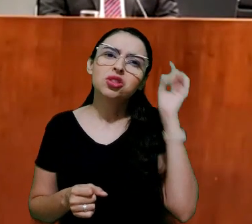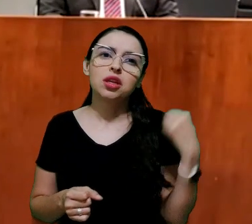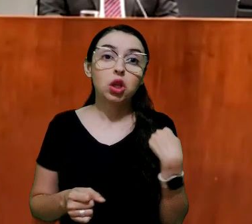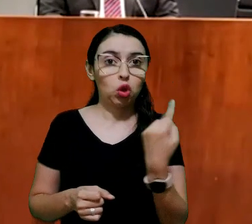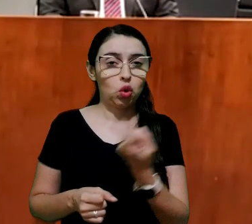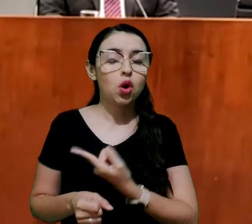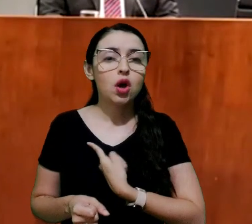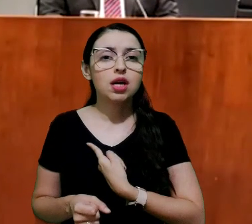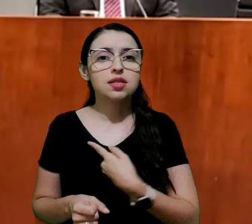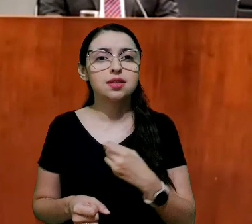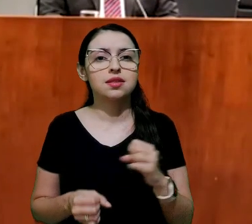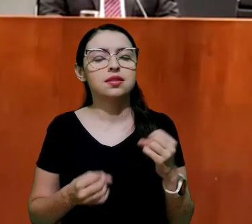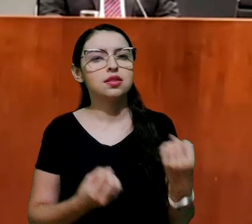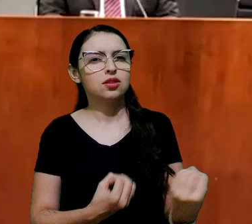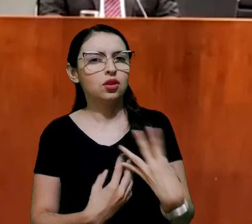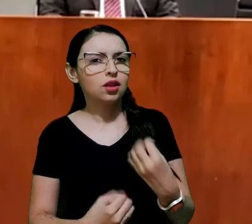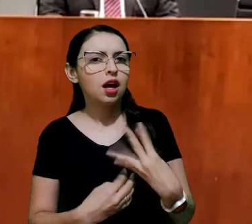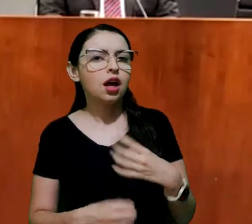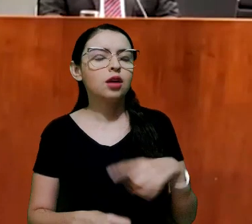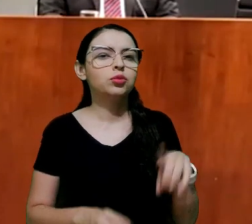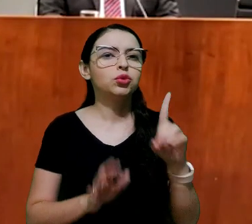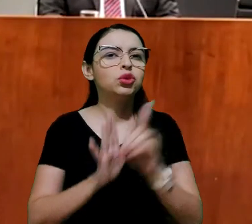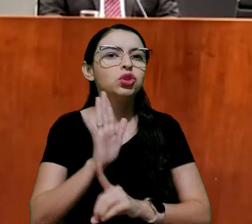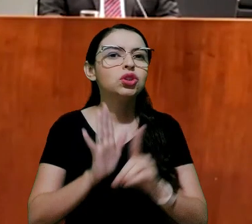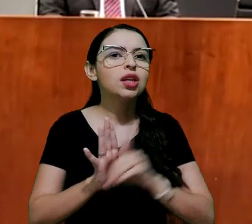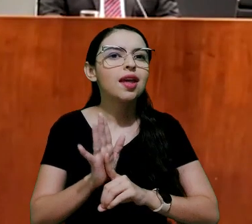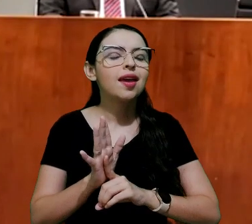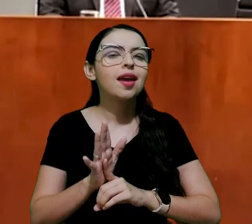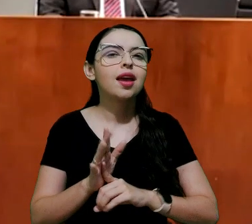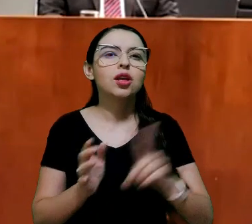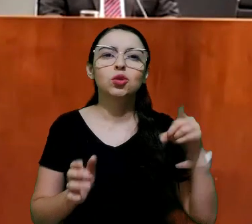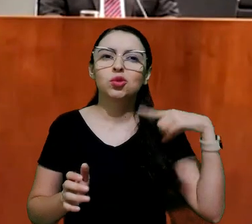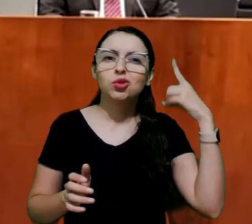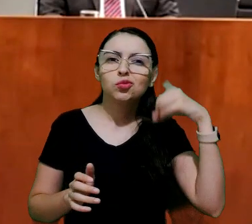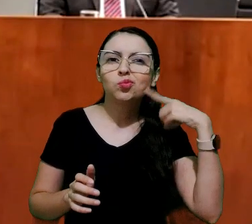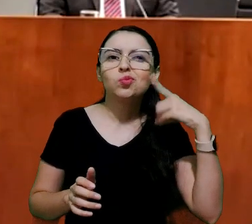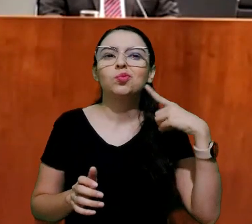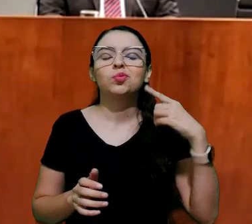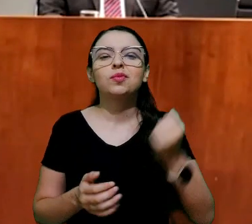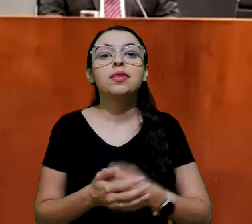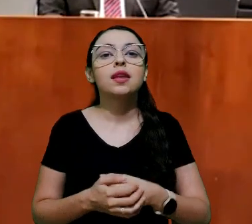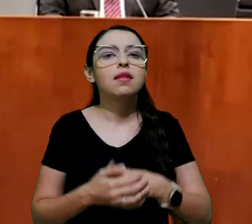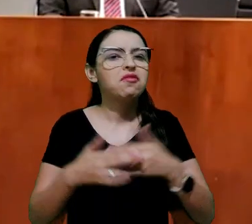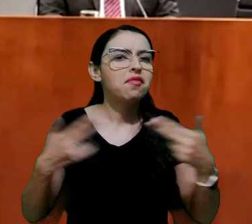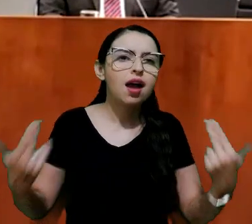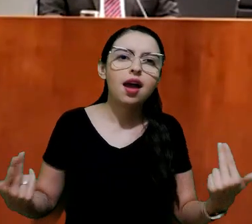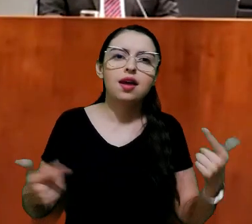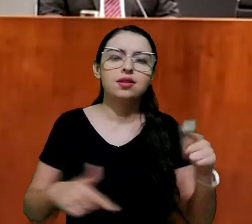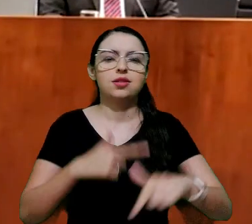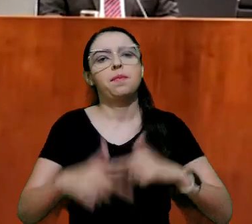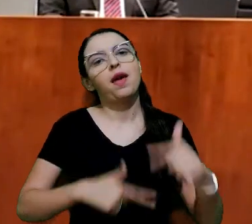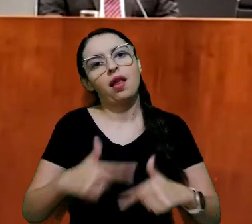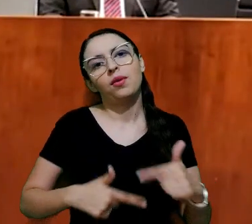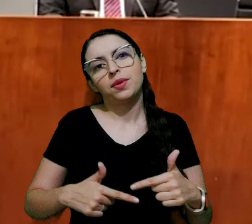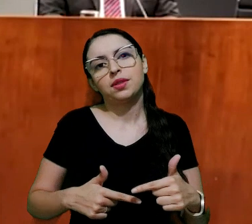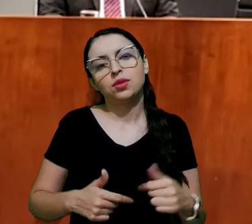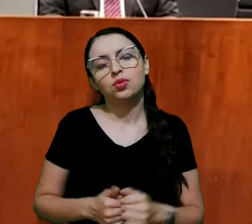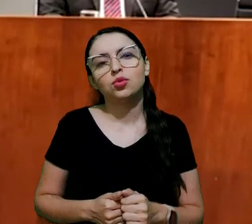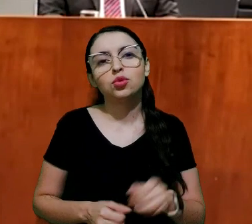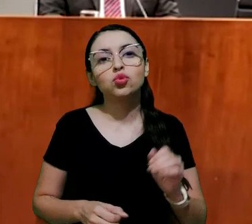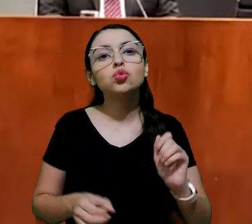e fazemos faculdade de direito, somos advogados, consultores, promotores de justiça, juízes, ministros, advogados,